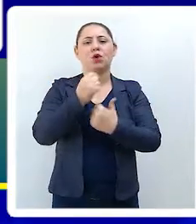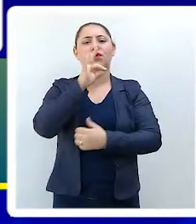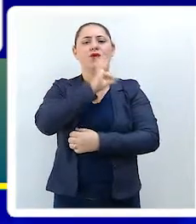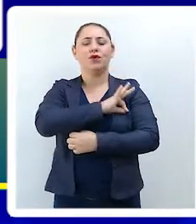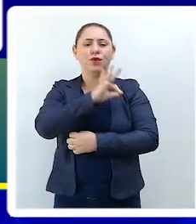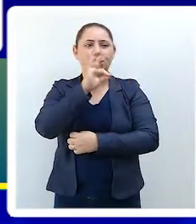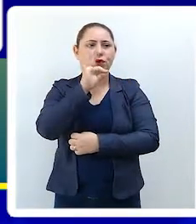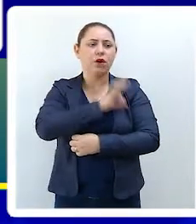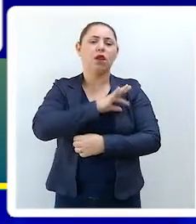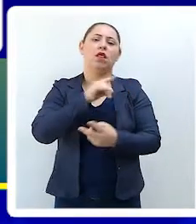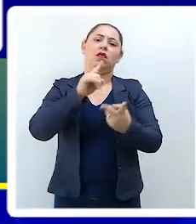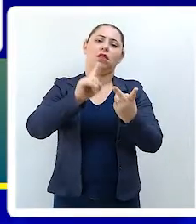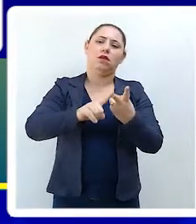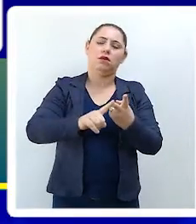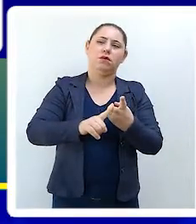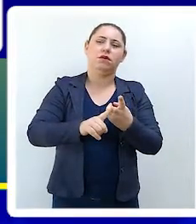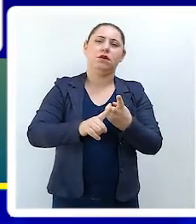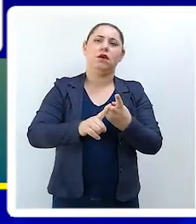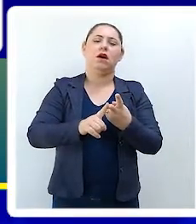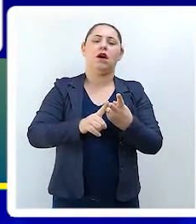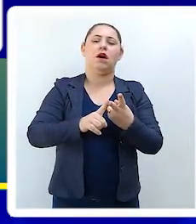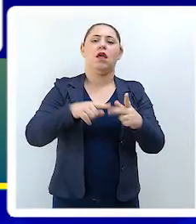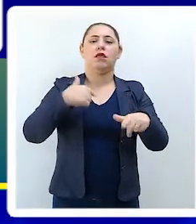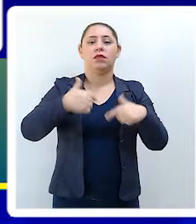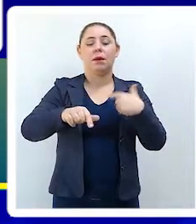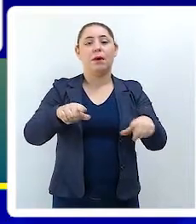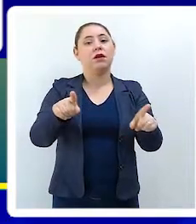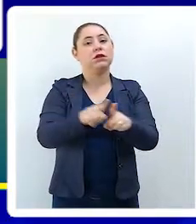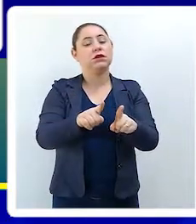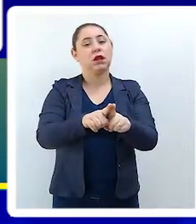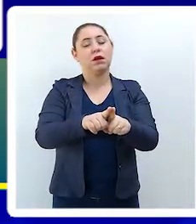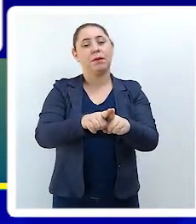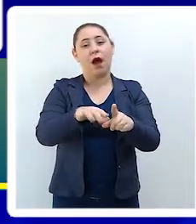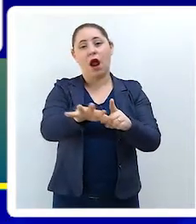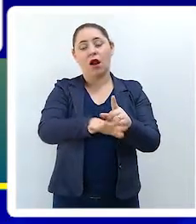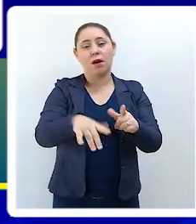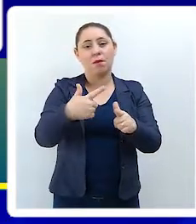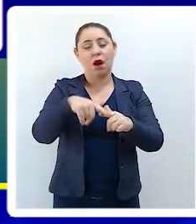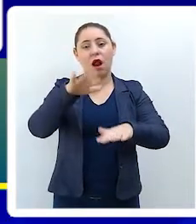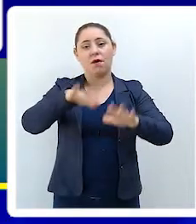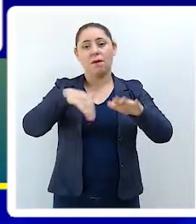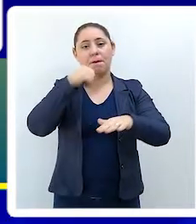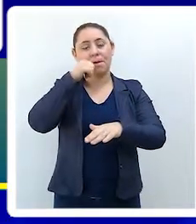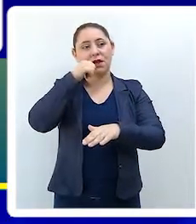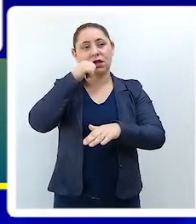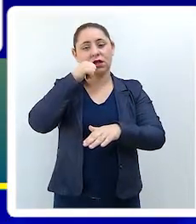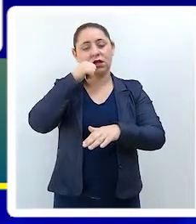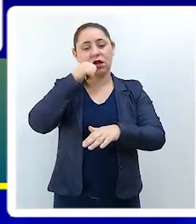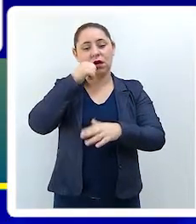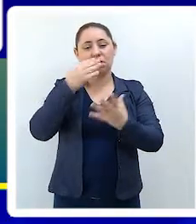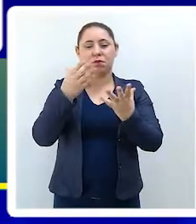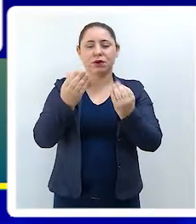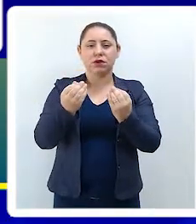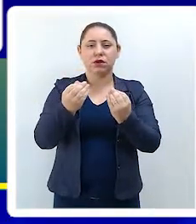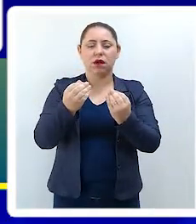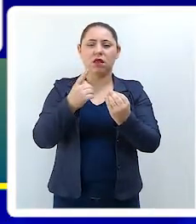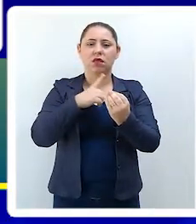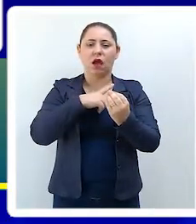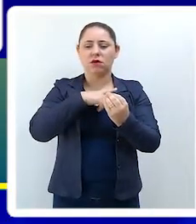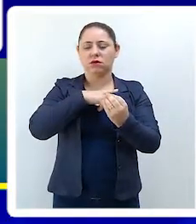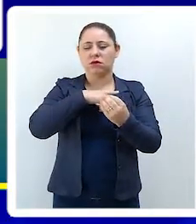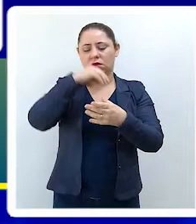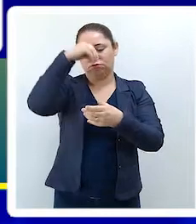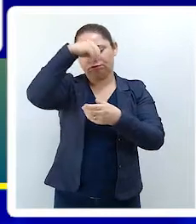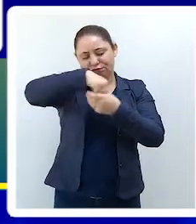apoio financeiro, apoio na seara trabalhista, muitas vezes, porque muitas mulheres se submetem